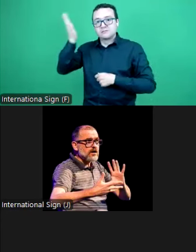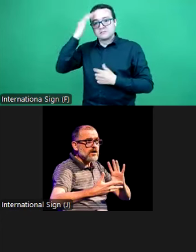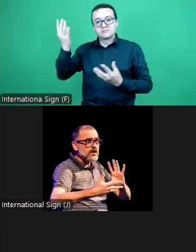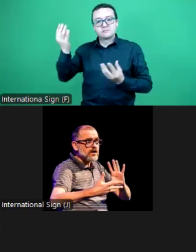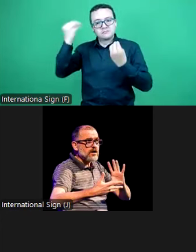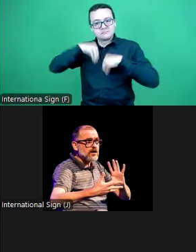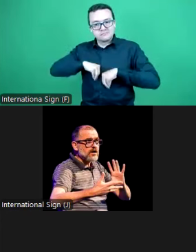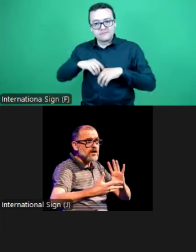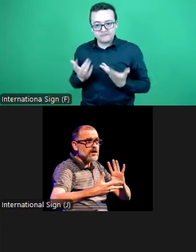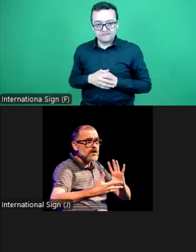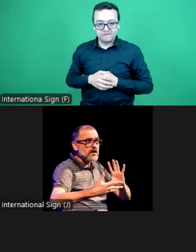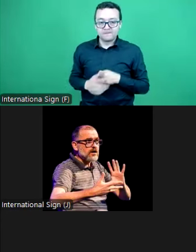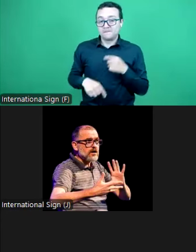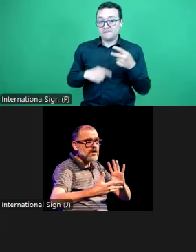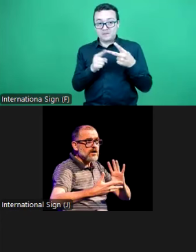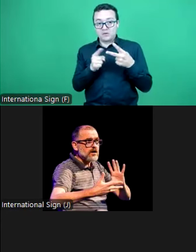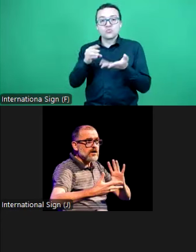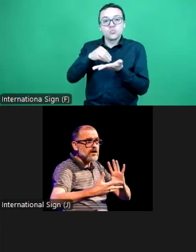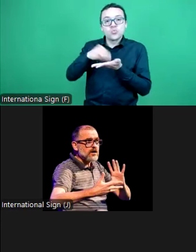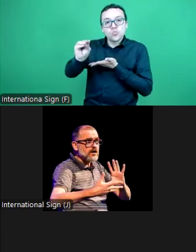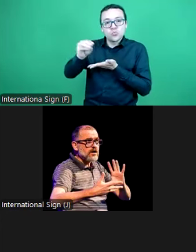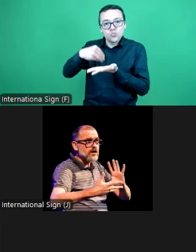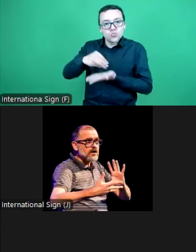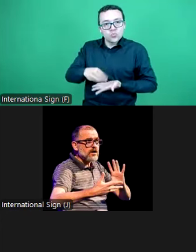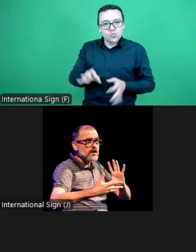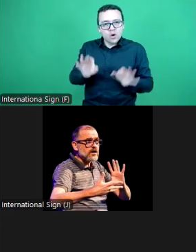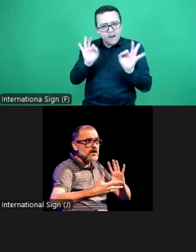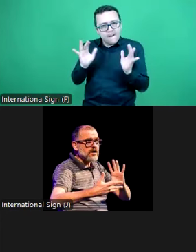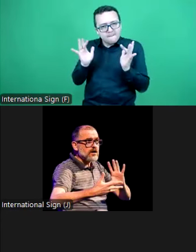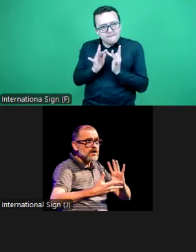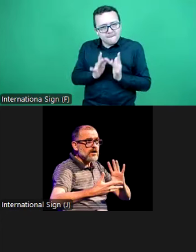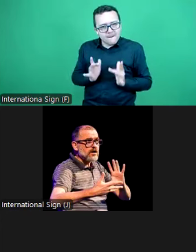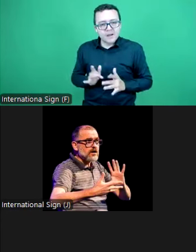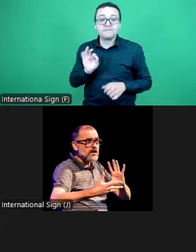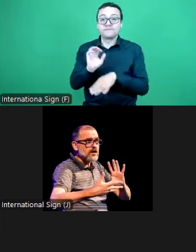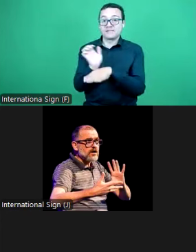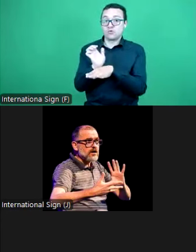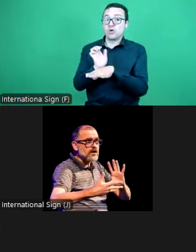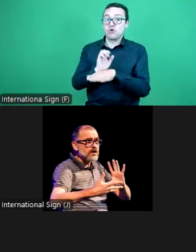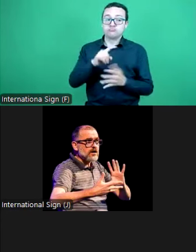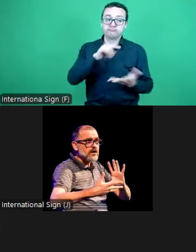as faculdades e os trabalhadores.